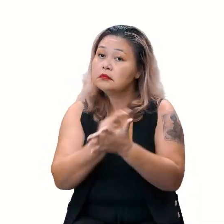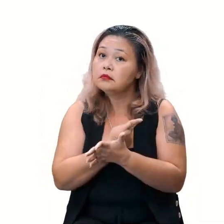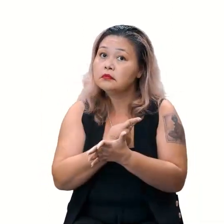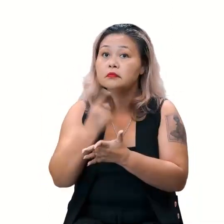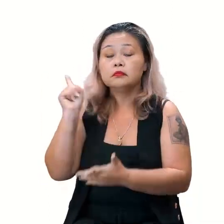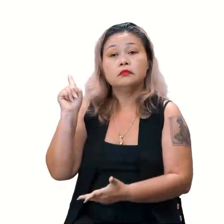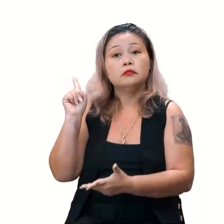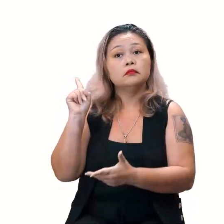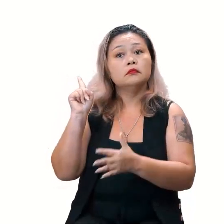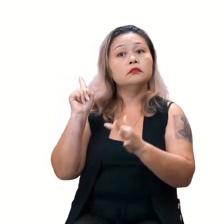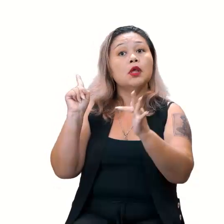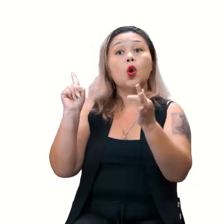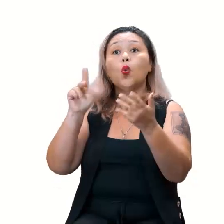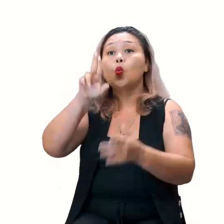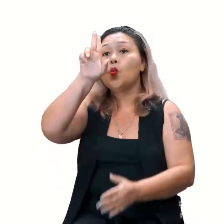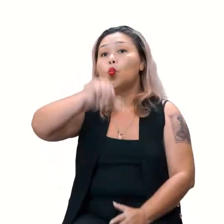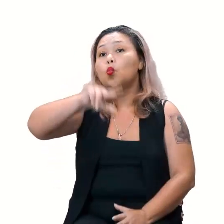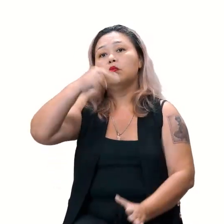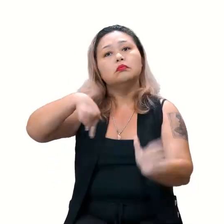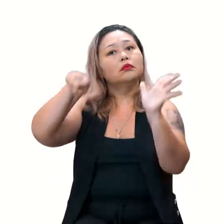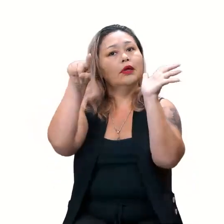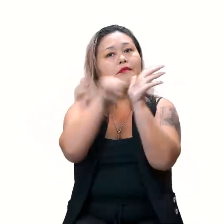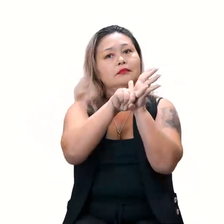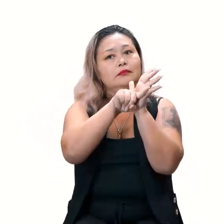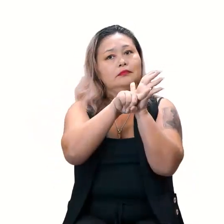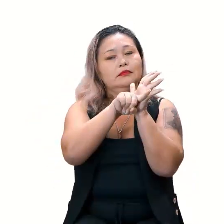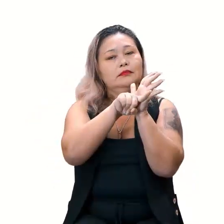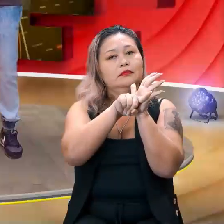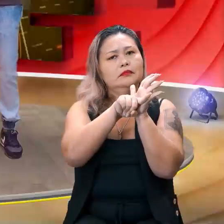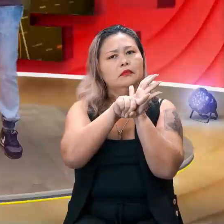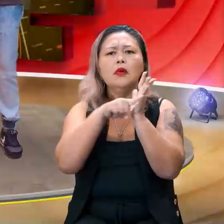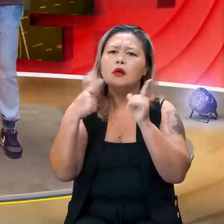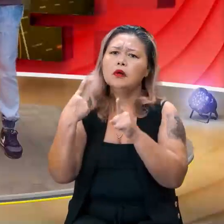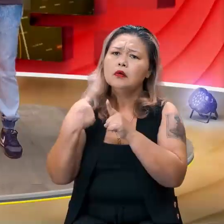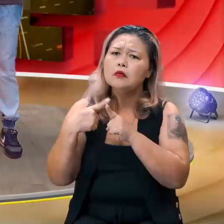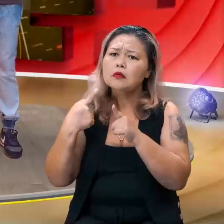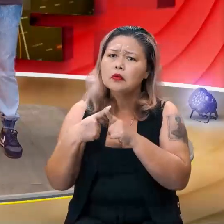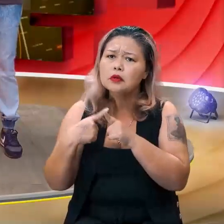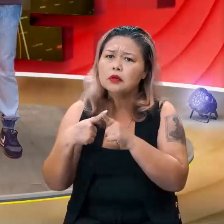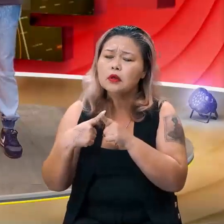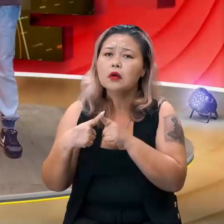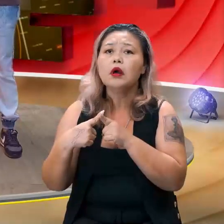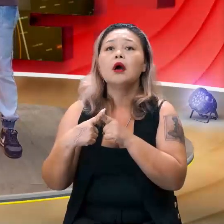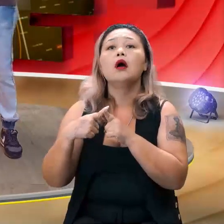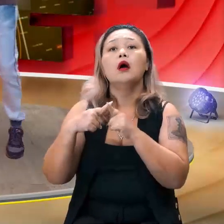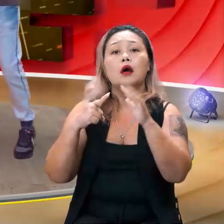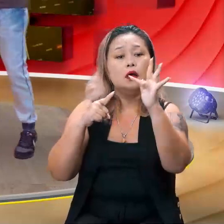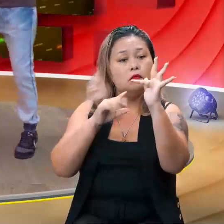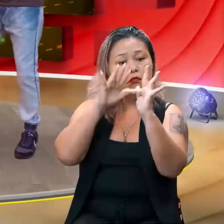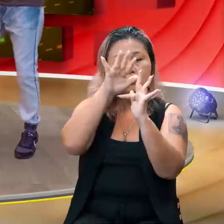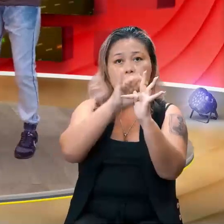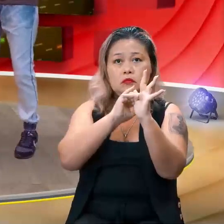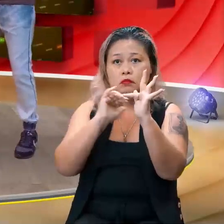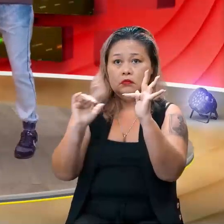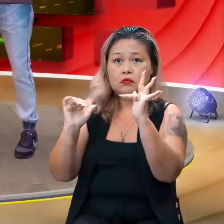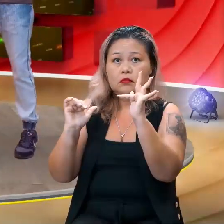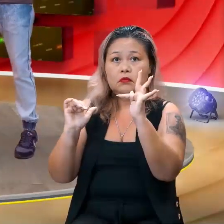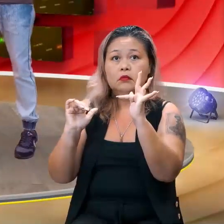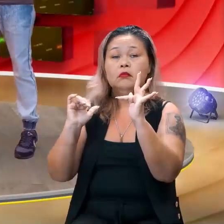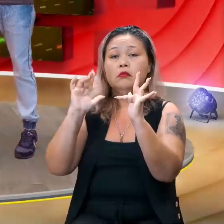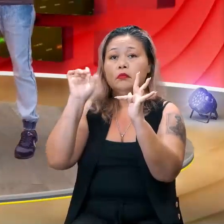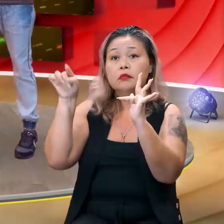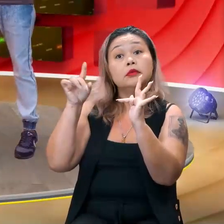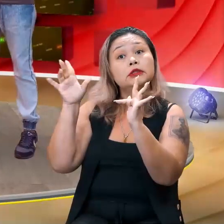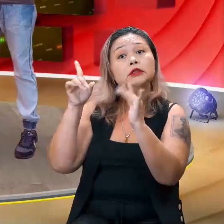a parte negativa. Mas professor, não sei o quê... É um gráfico, é assim, é, são esse detalhes tipo de gráfico, né? São